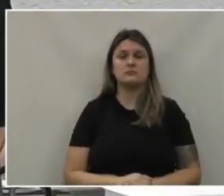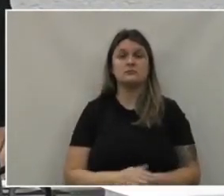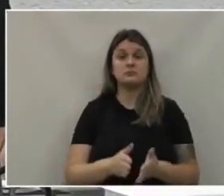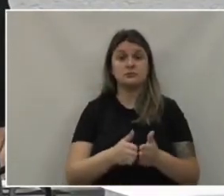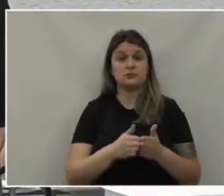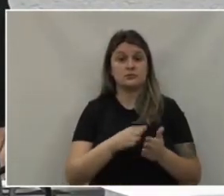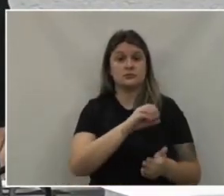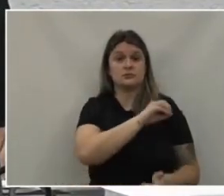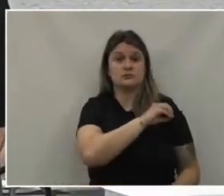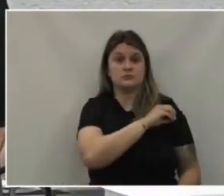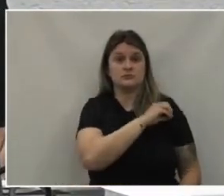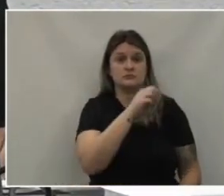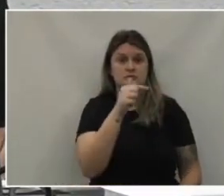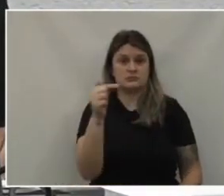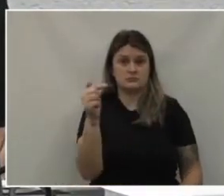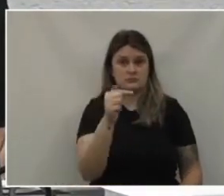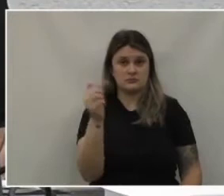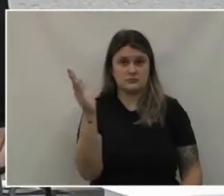Indicação número